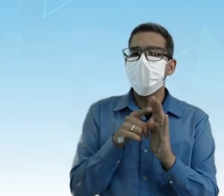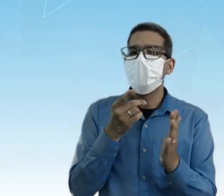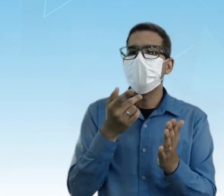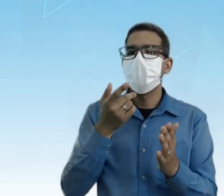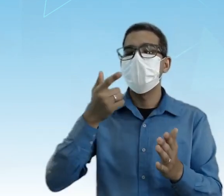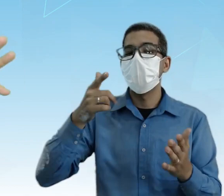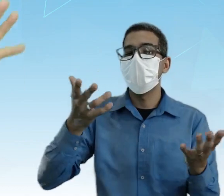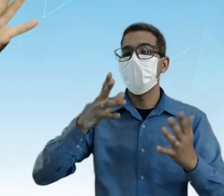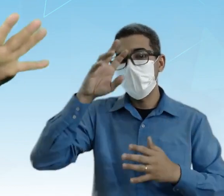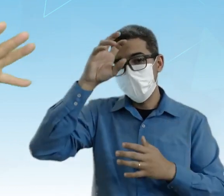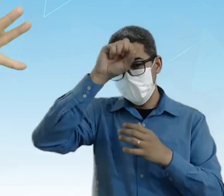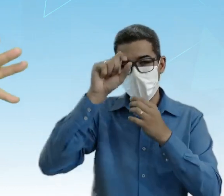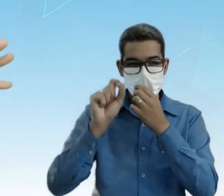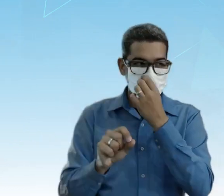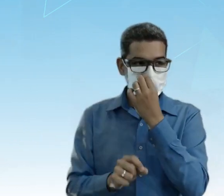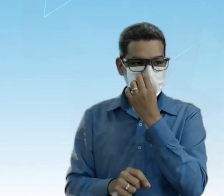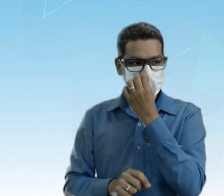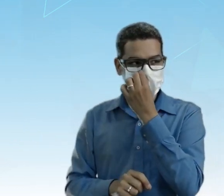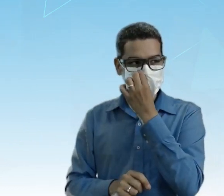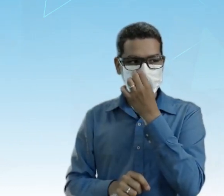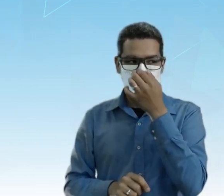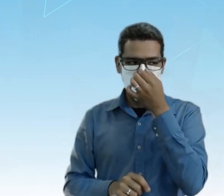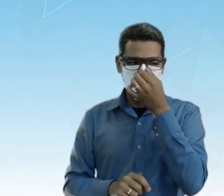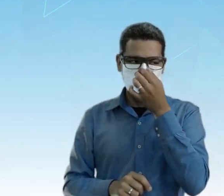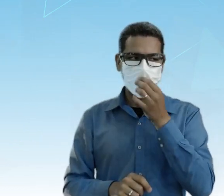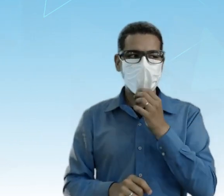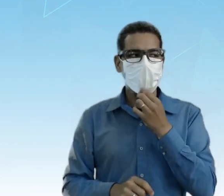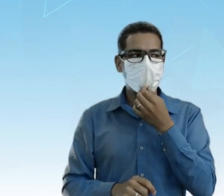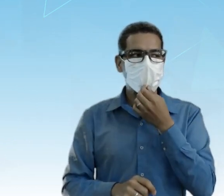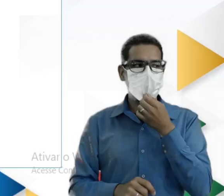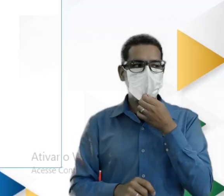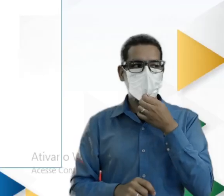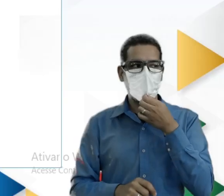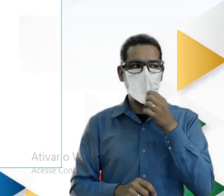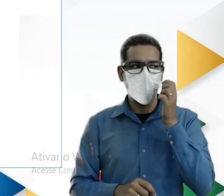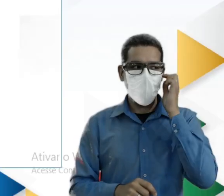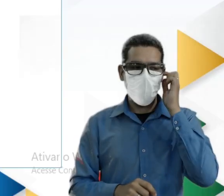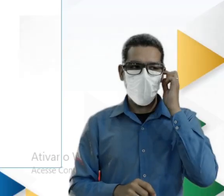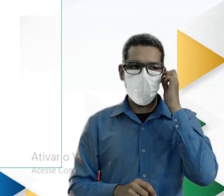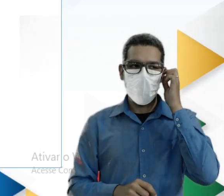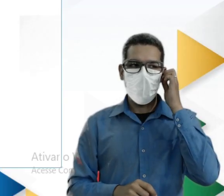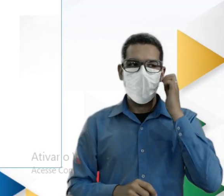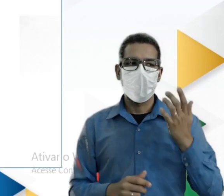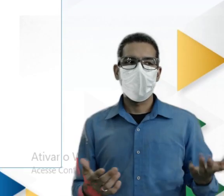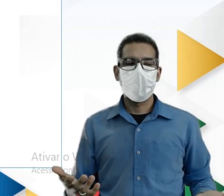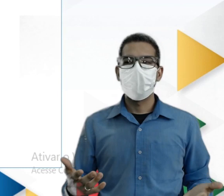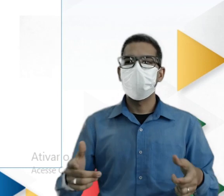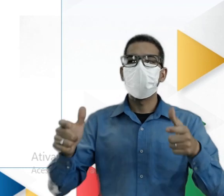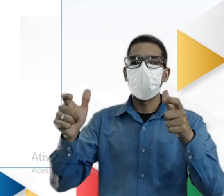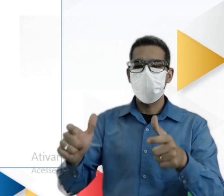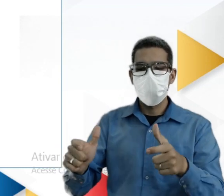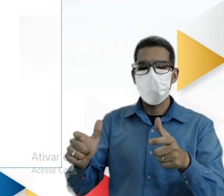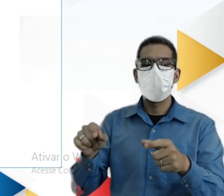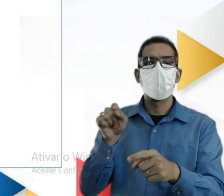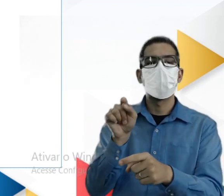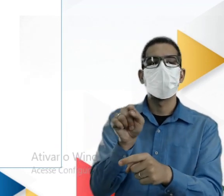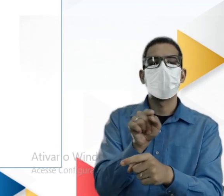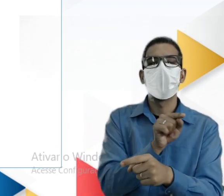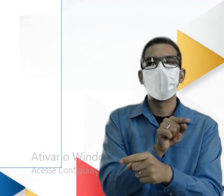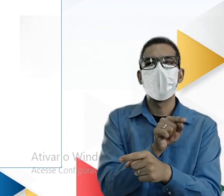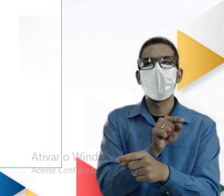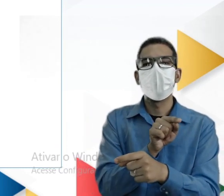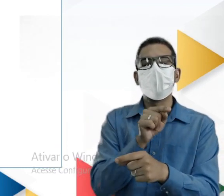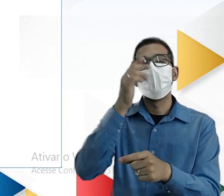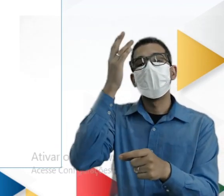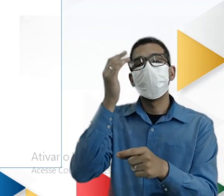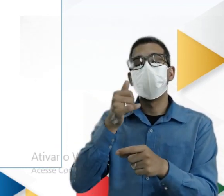revisão. Que 2 minutos não dá. Só botei uma questão aí. Quando falamos que um lugar é pontinho,